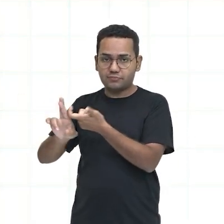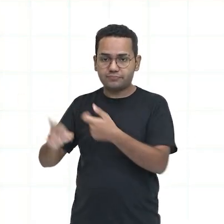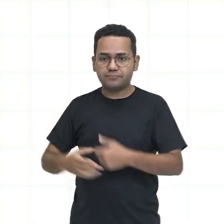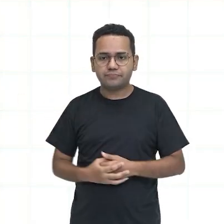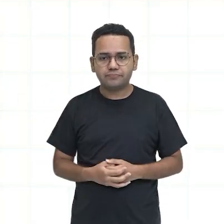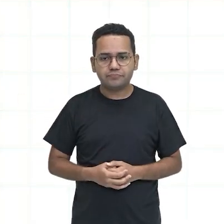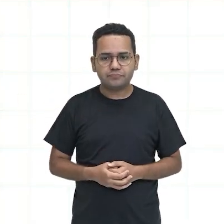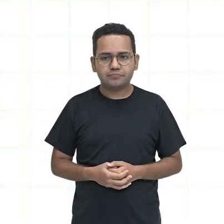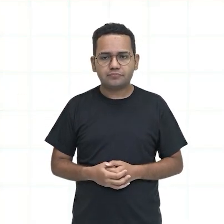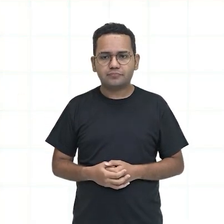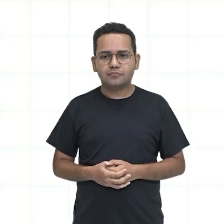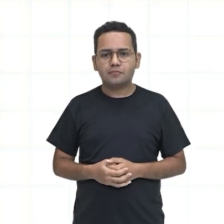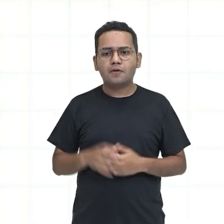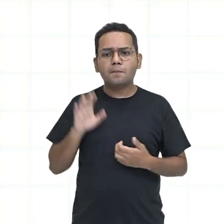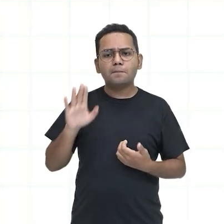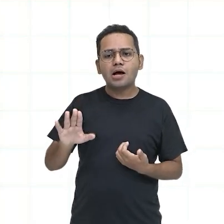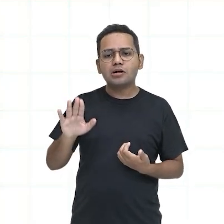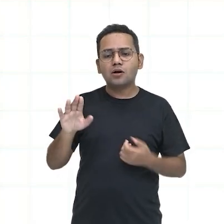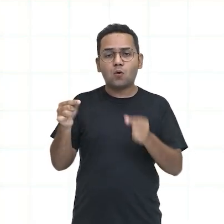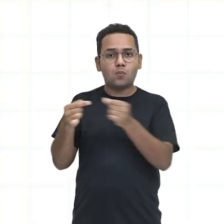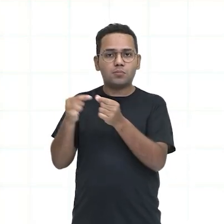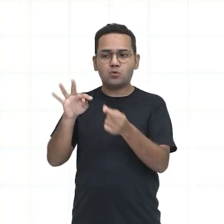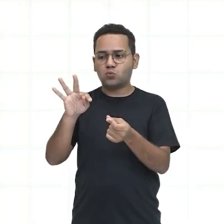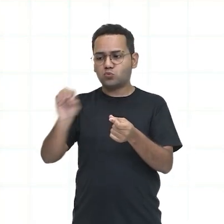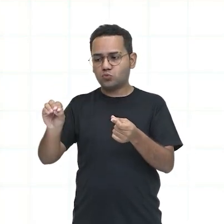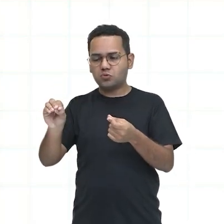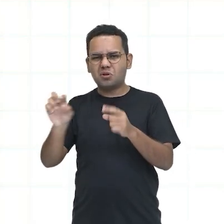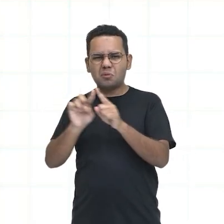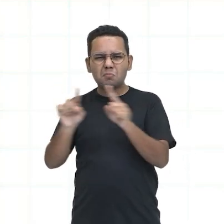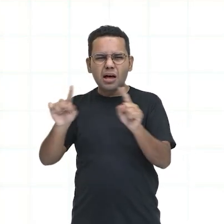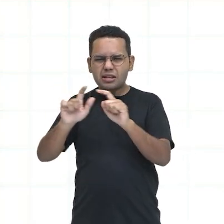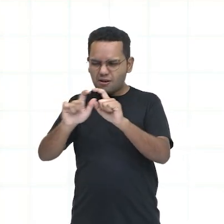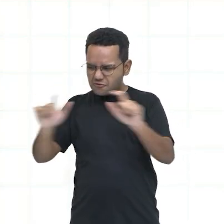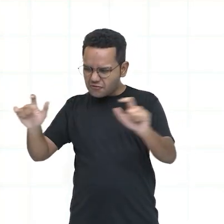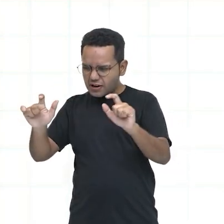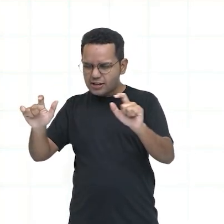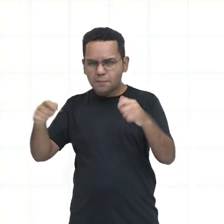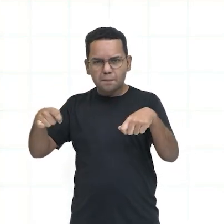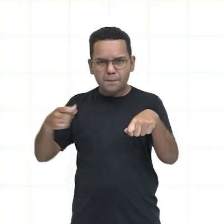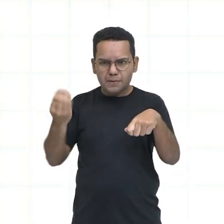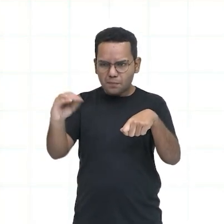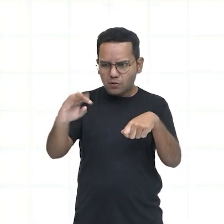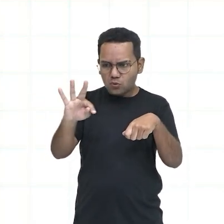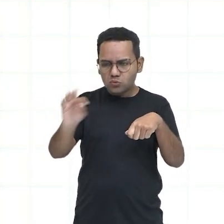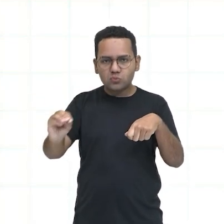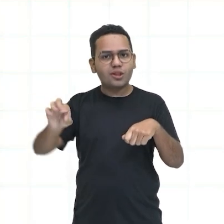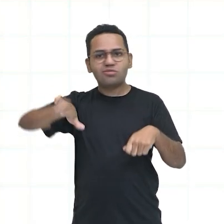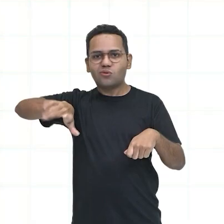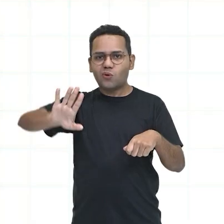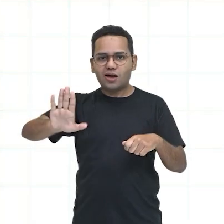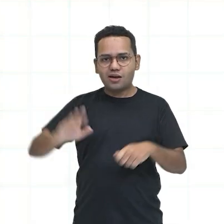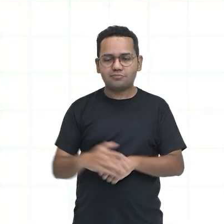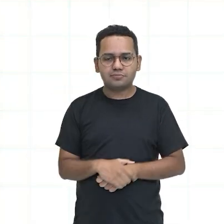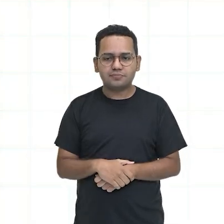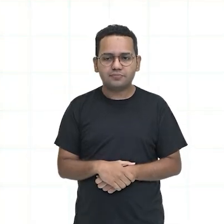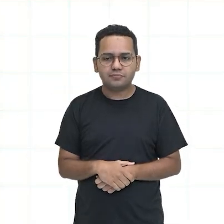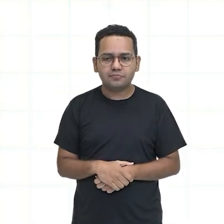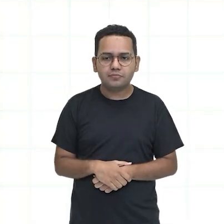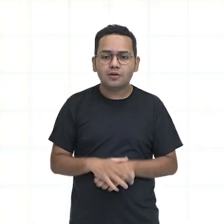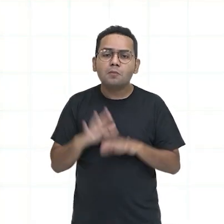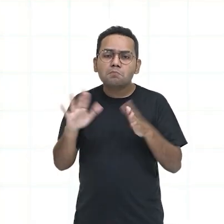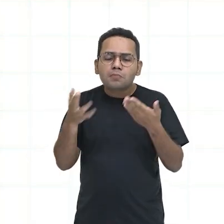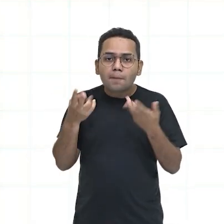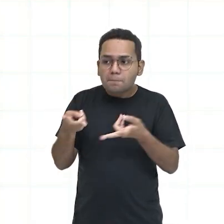caracterizado pelo to. Só que quando ele está dentro de frases, ele nunca estará com o to. Então, a melhor forma de identificar